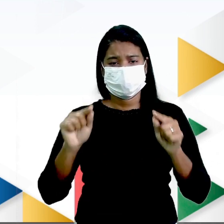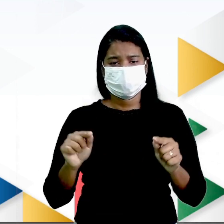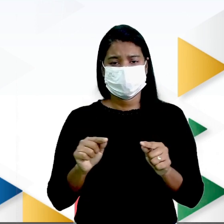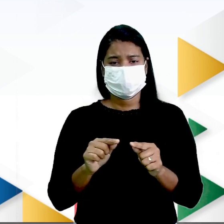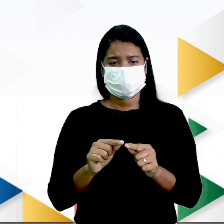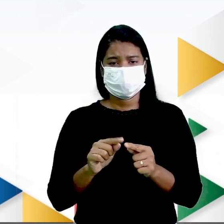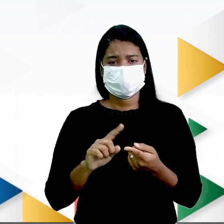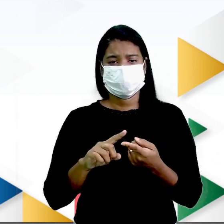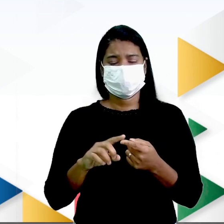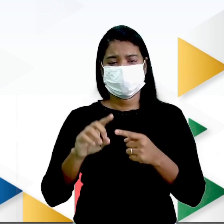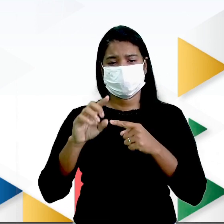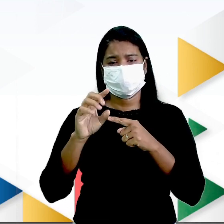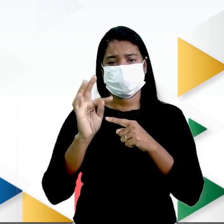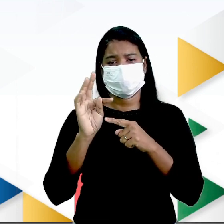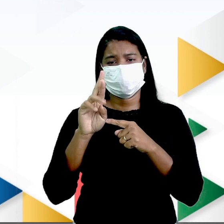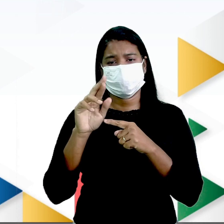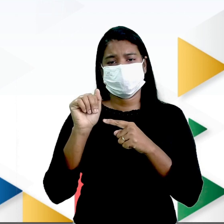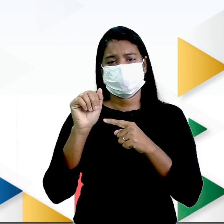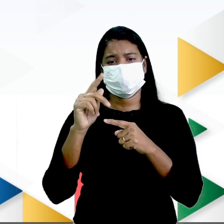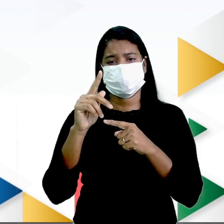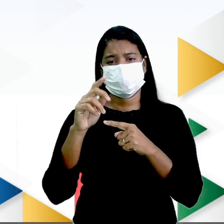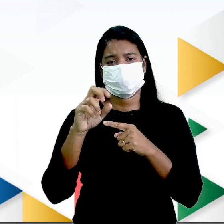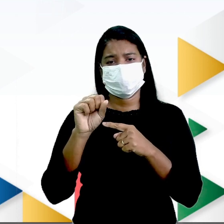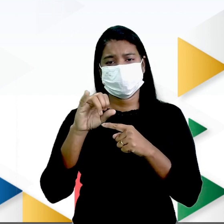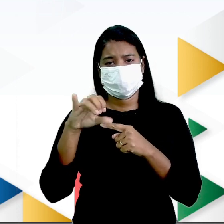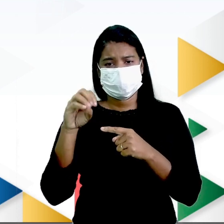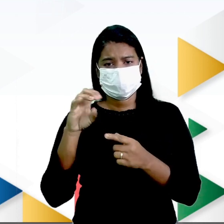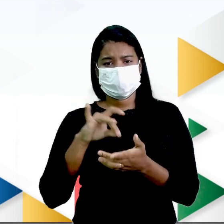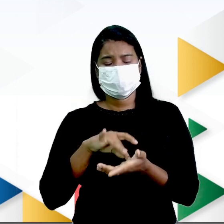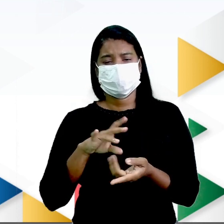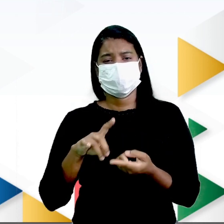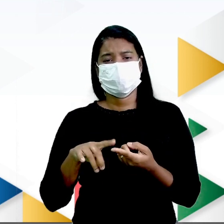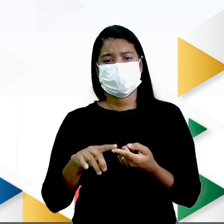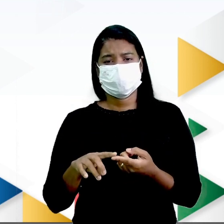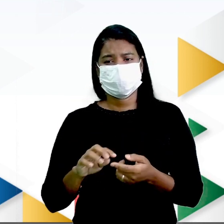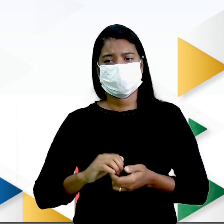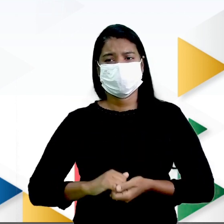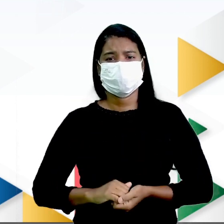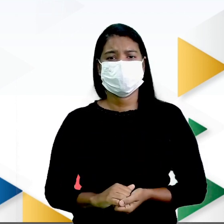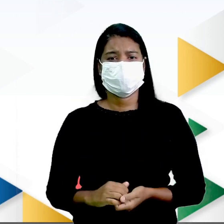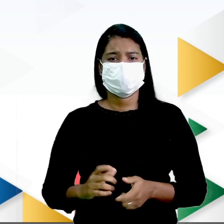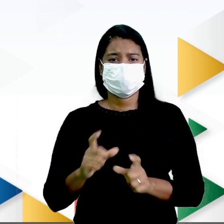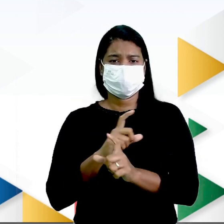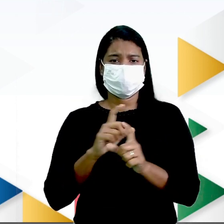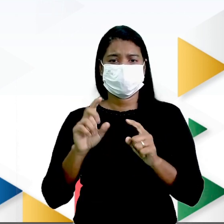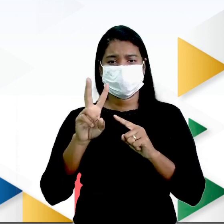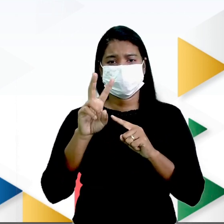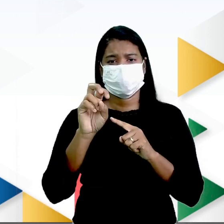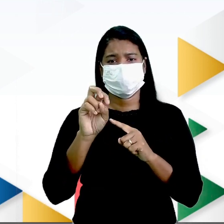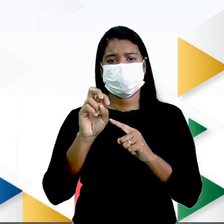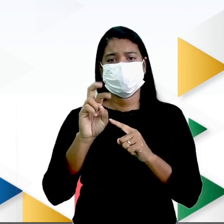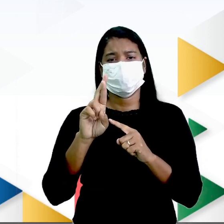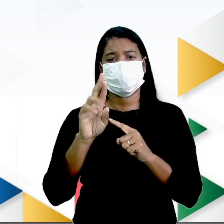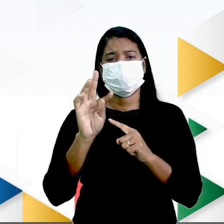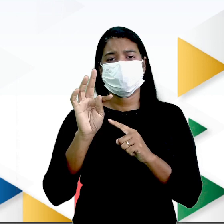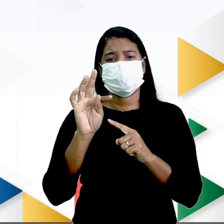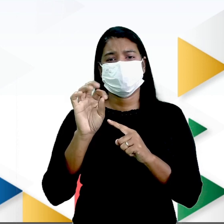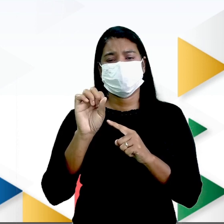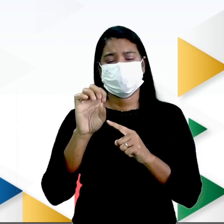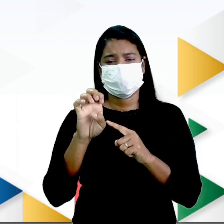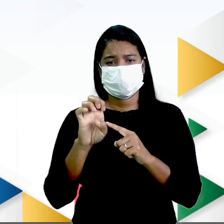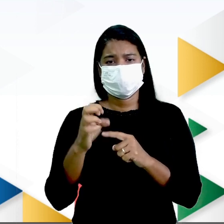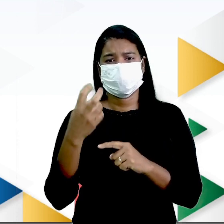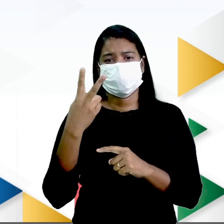vou traçar uma semirreta aí, ó, desse vértice para o outro vértice. Então, eu dividi essa figura em